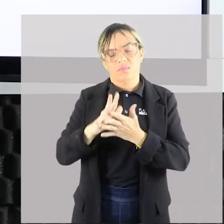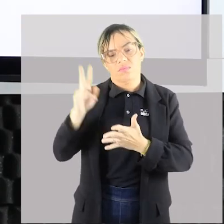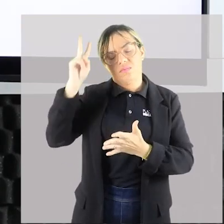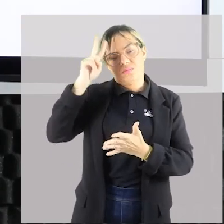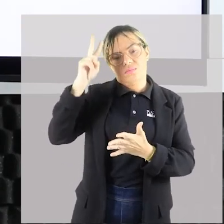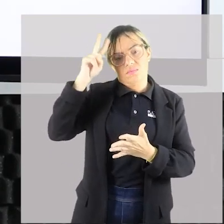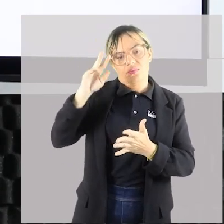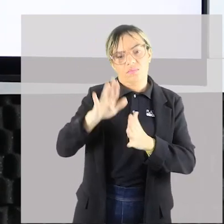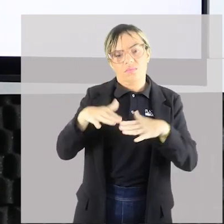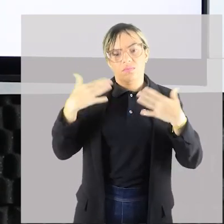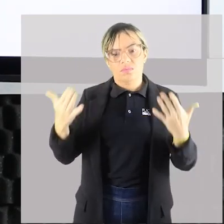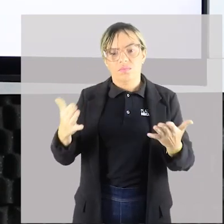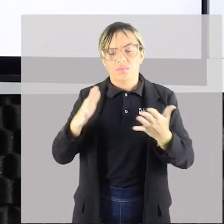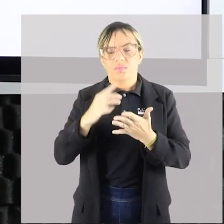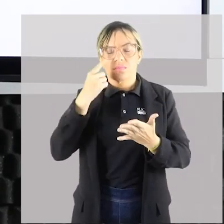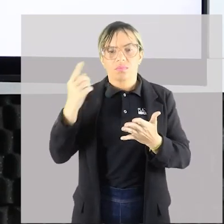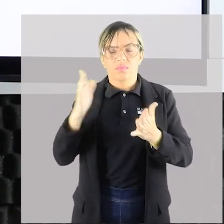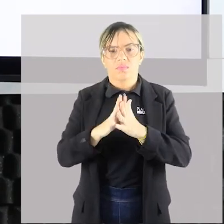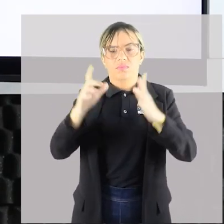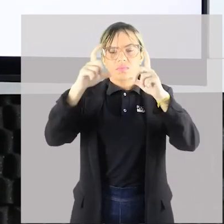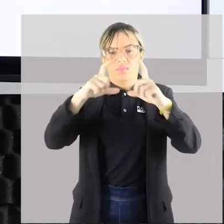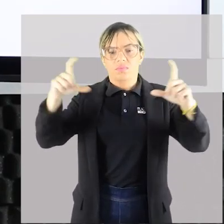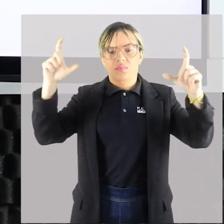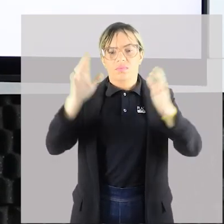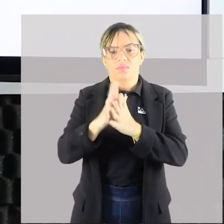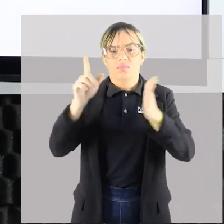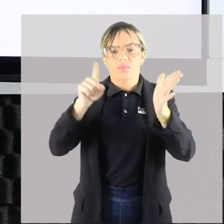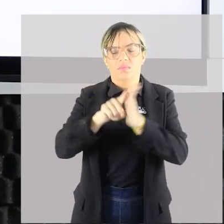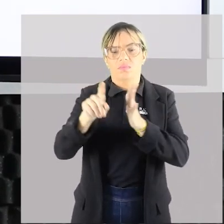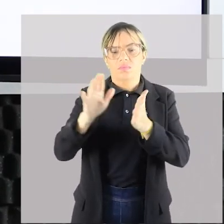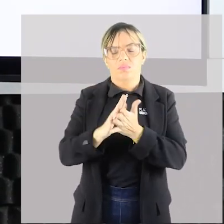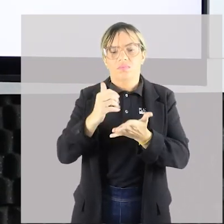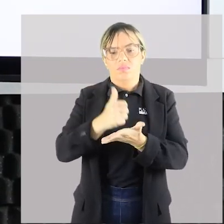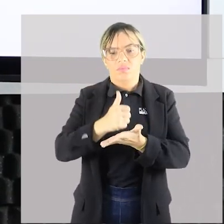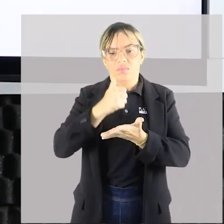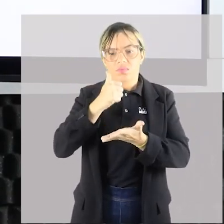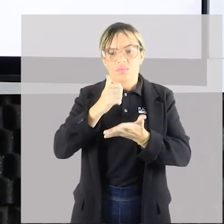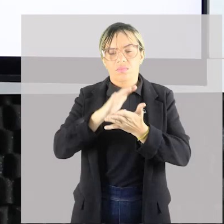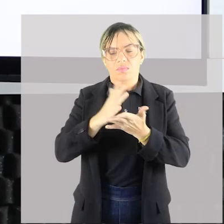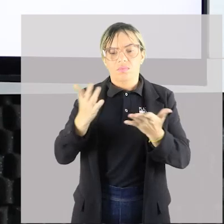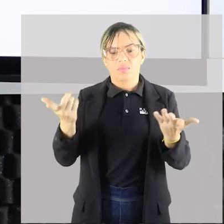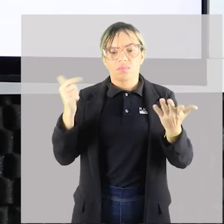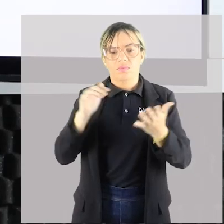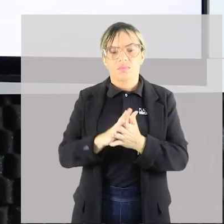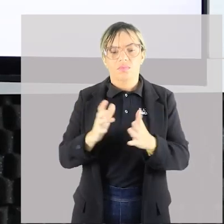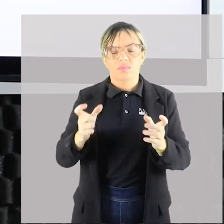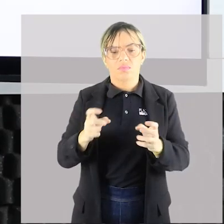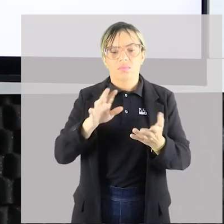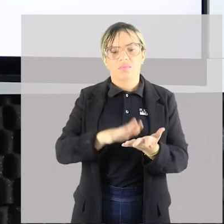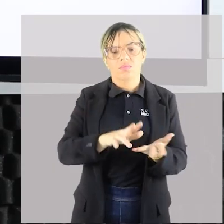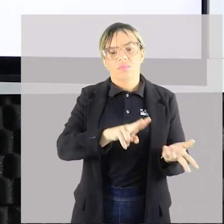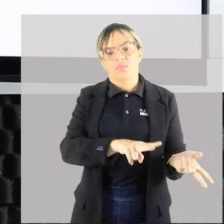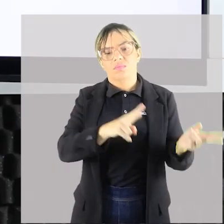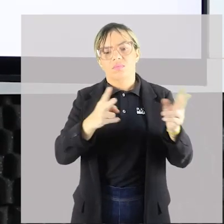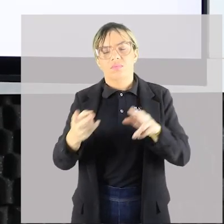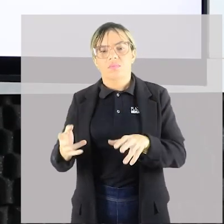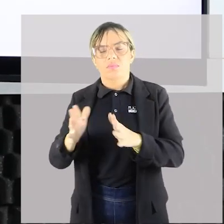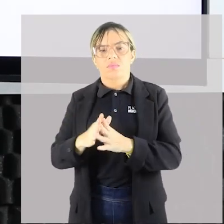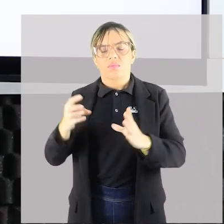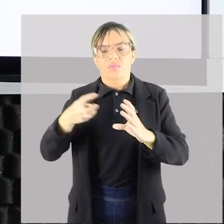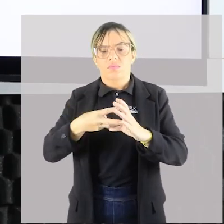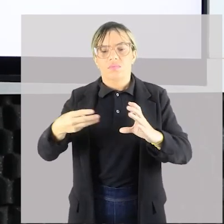nosso enunciado, que fala que a medicação vai inibir a transcrição das células. Transcrição, gente, é